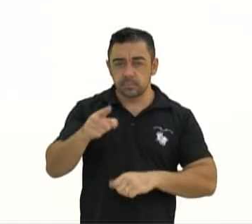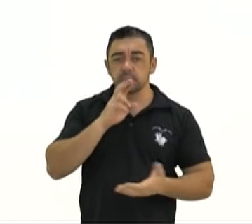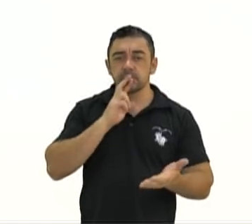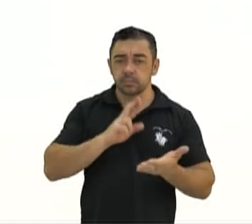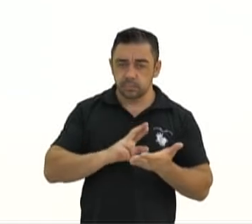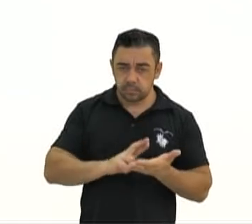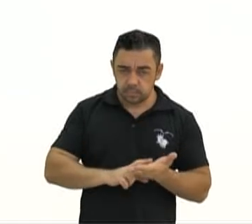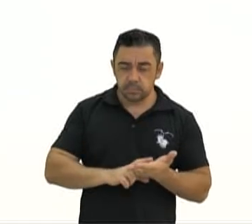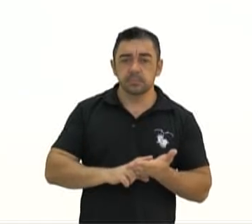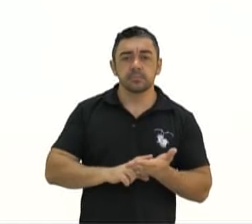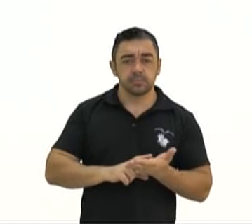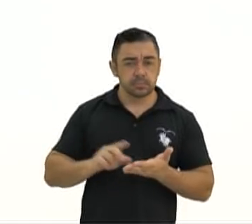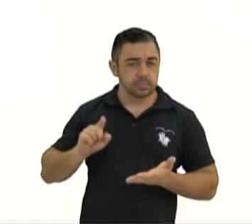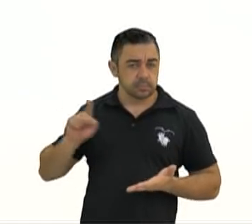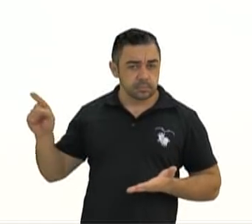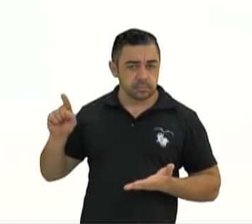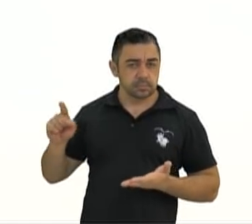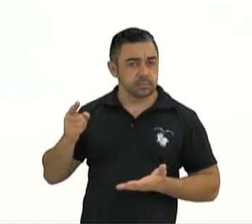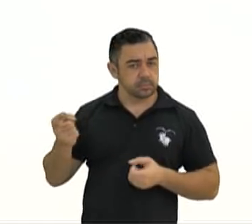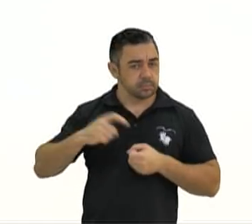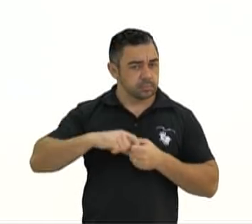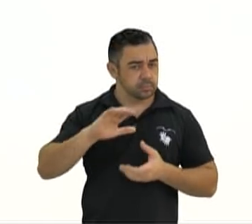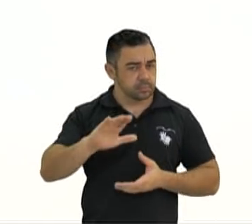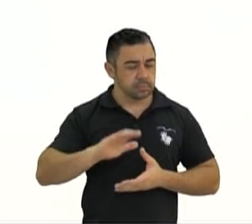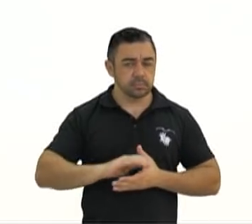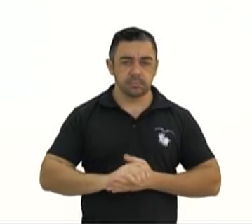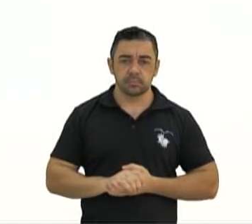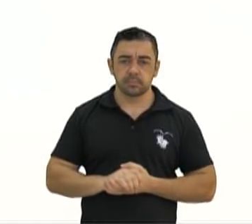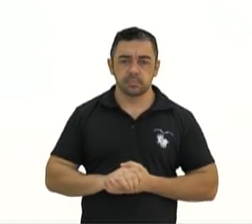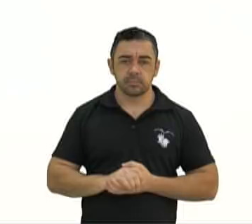tentar resolver esse exercício e eu já volto.